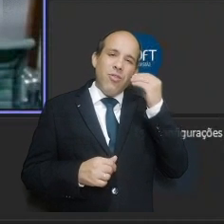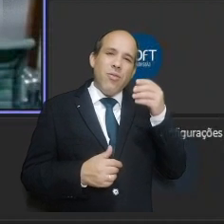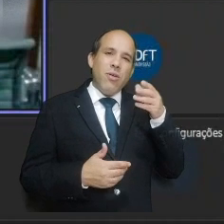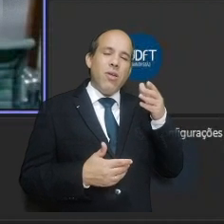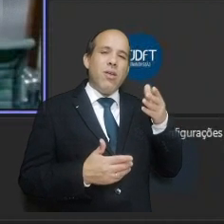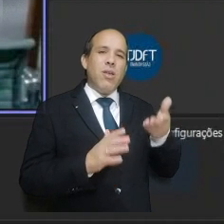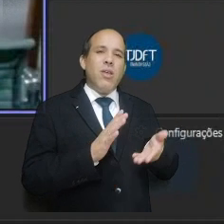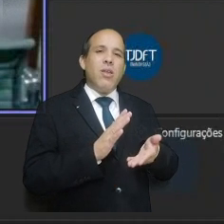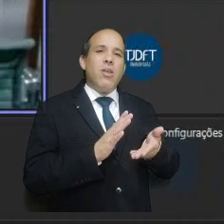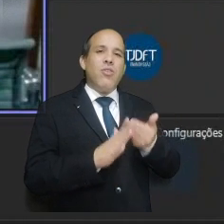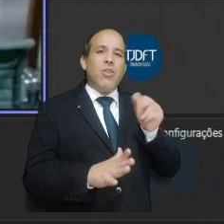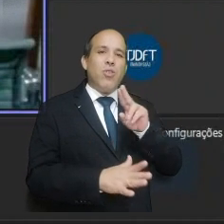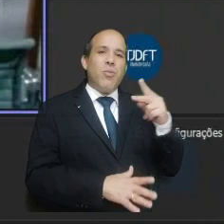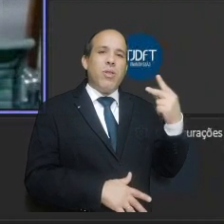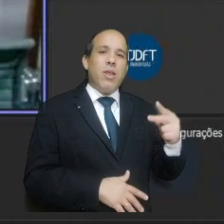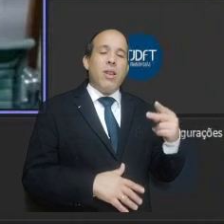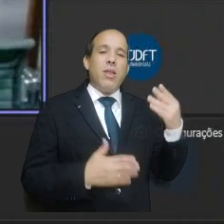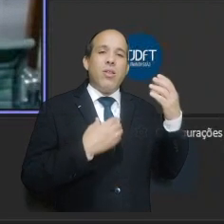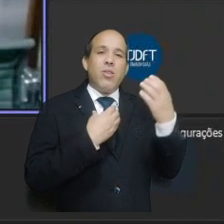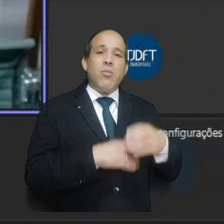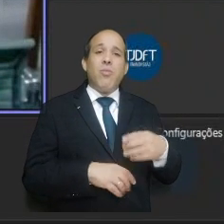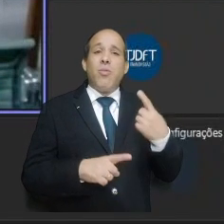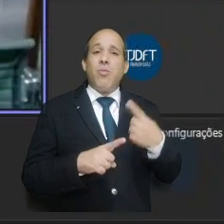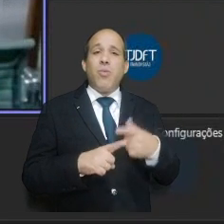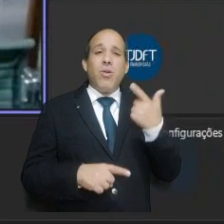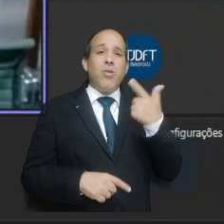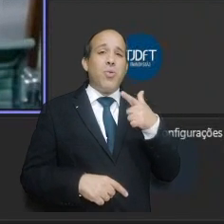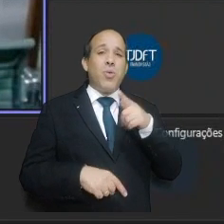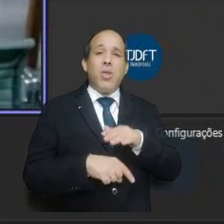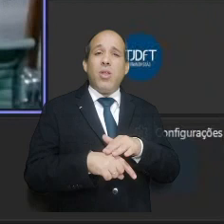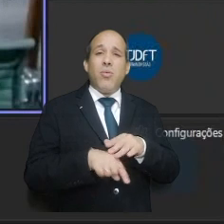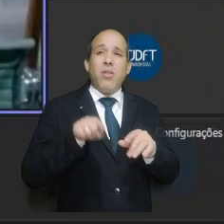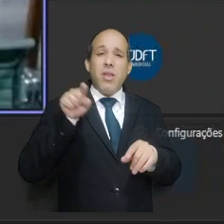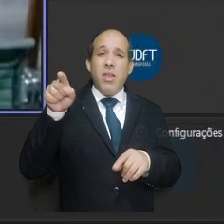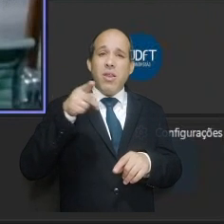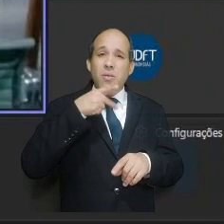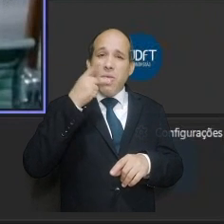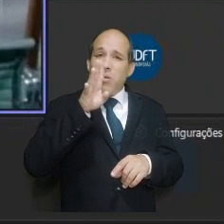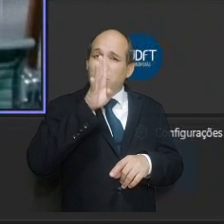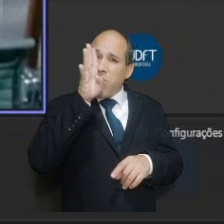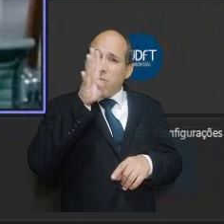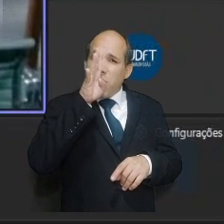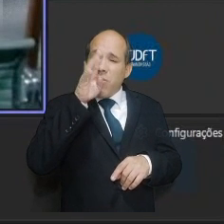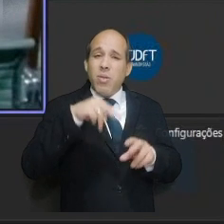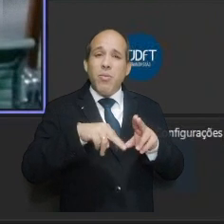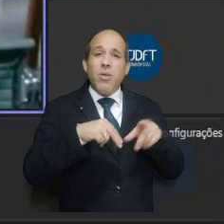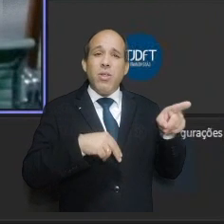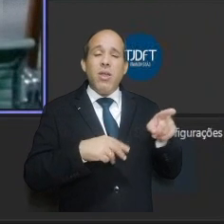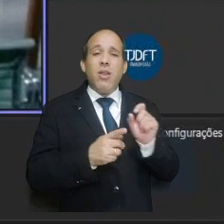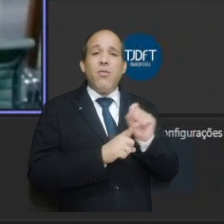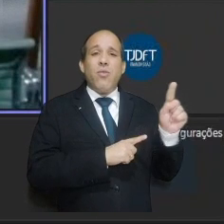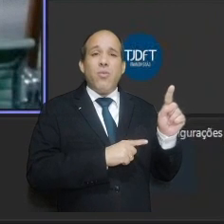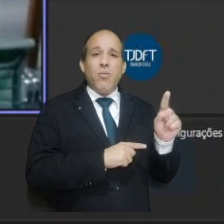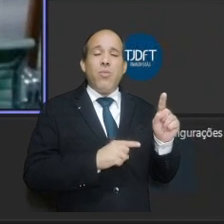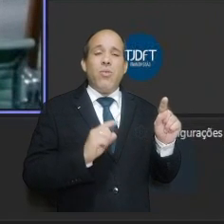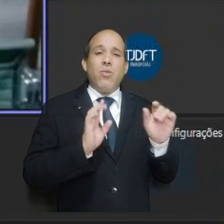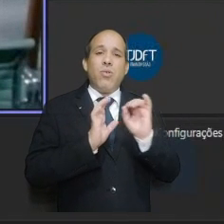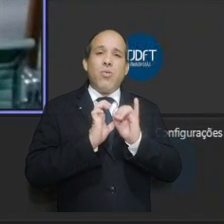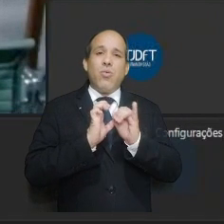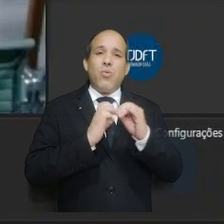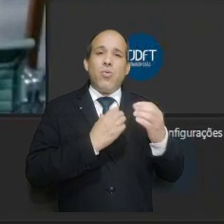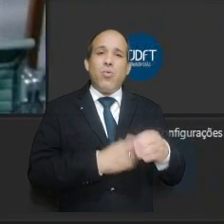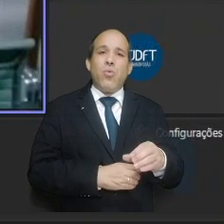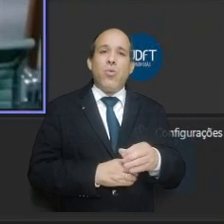anulado o ato de eliminação da autora, uma vez que ela não tem a doença alegada por eles e que foi o motivo da